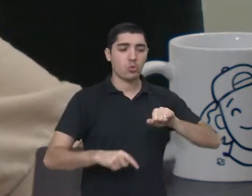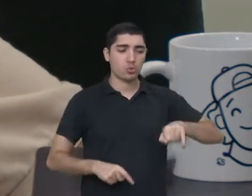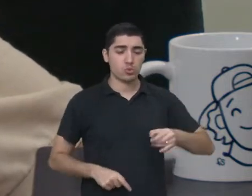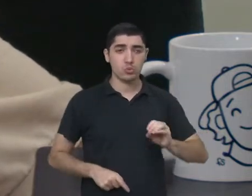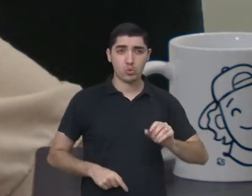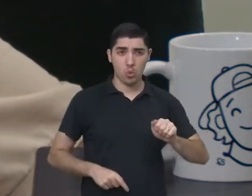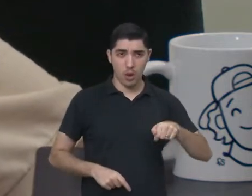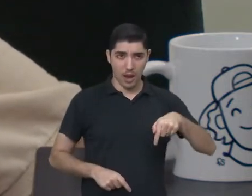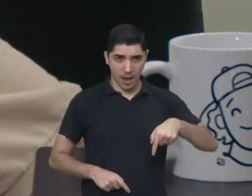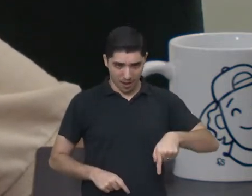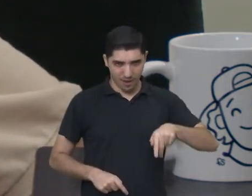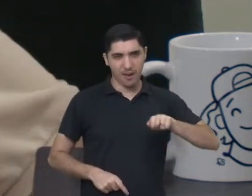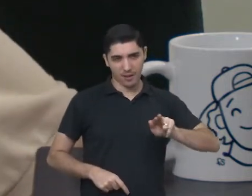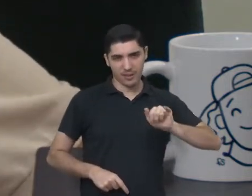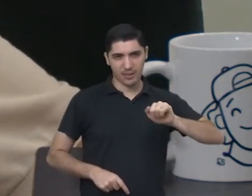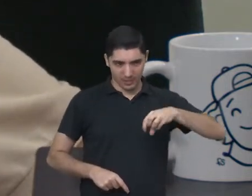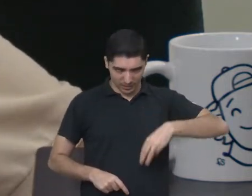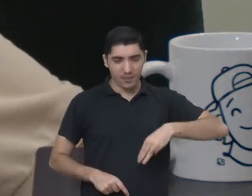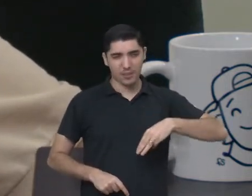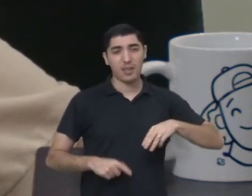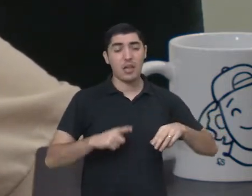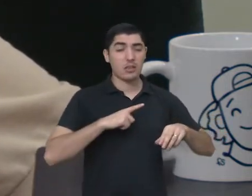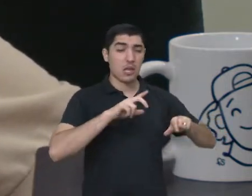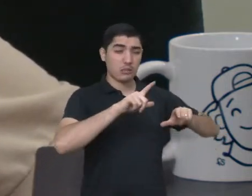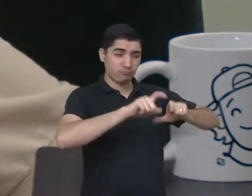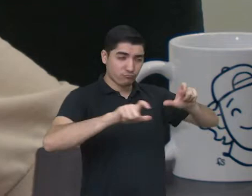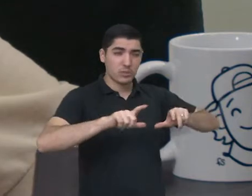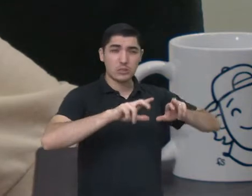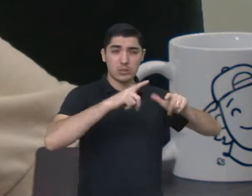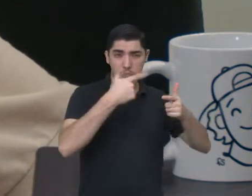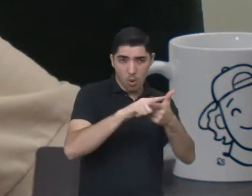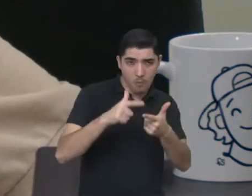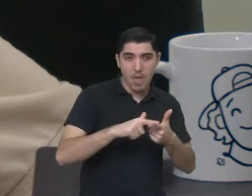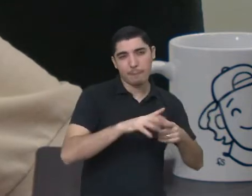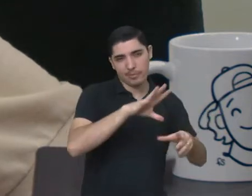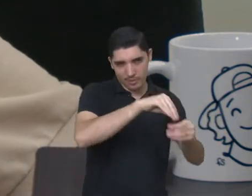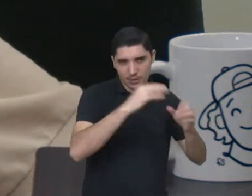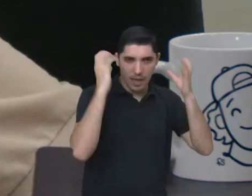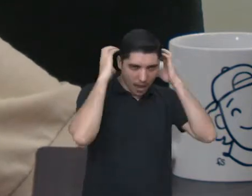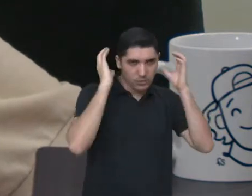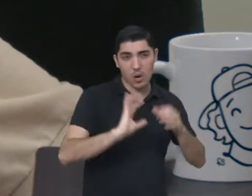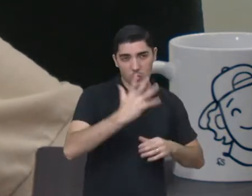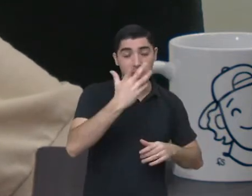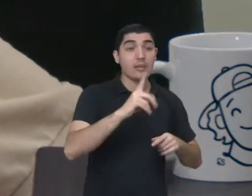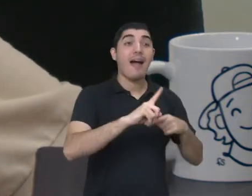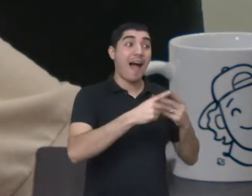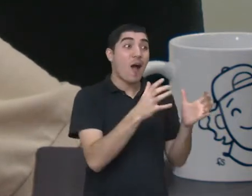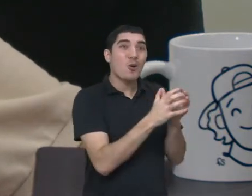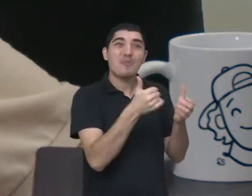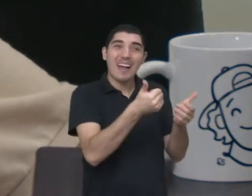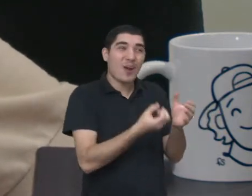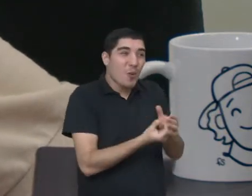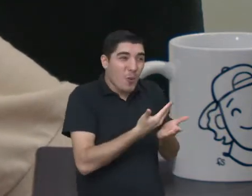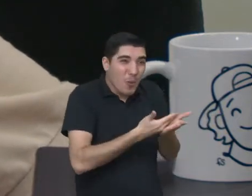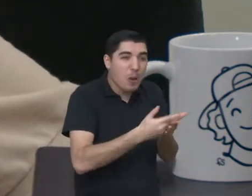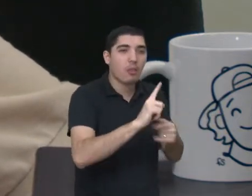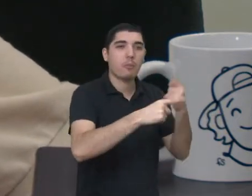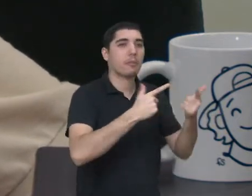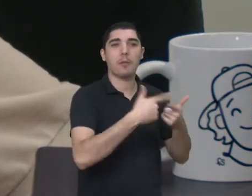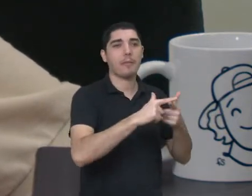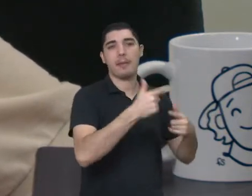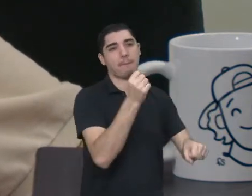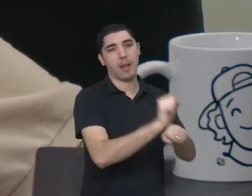que vai apresentar também. E foi no dia que Você sempre falou bem, Edson? Hã? Você sempre falou bem? Não sei se... E foi no dia que